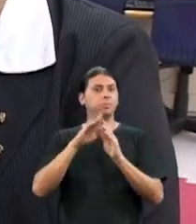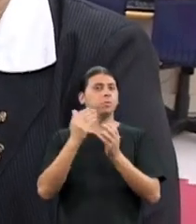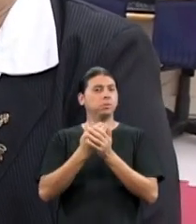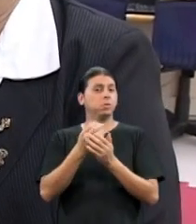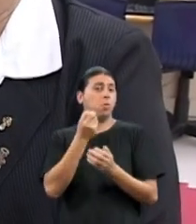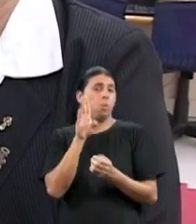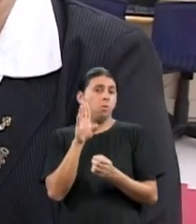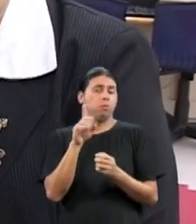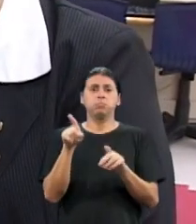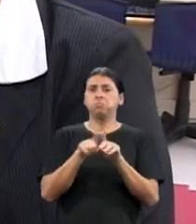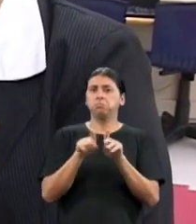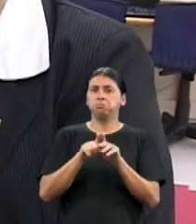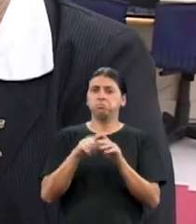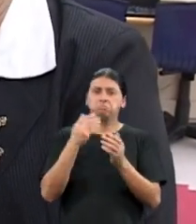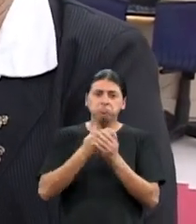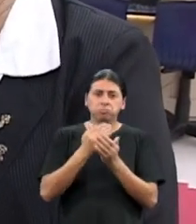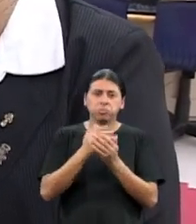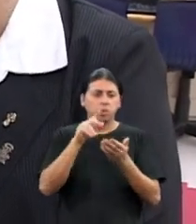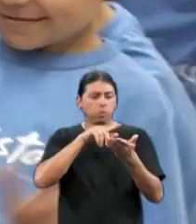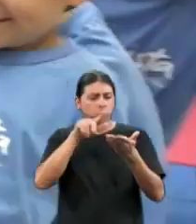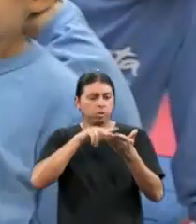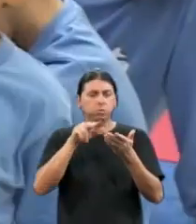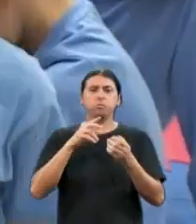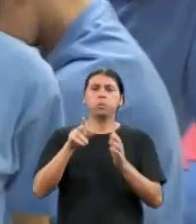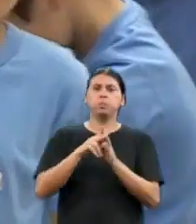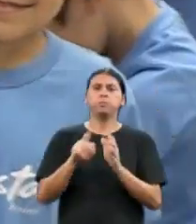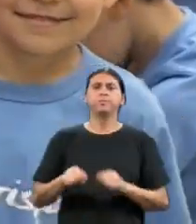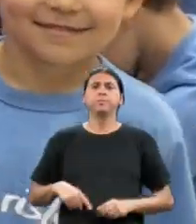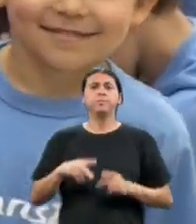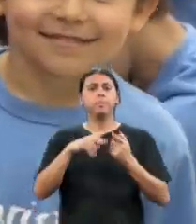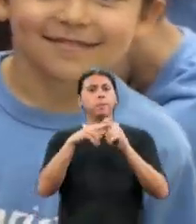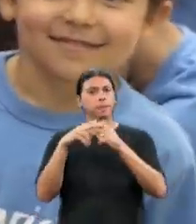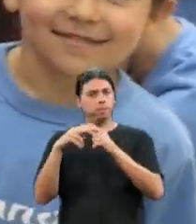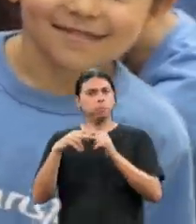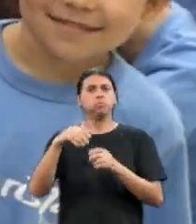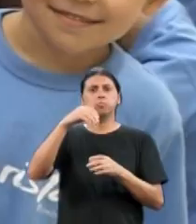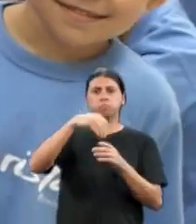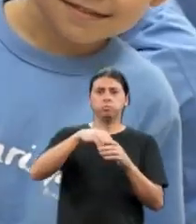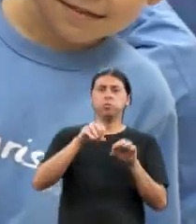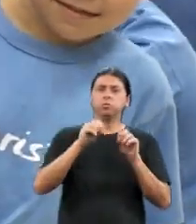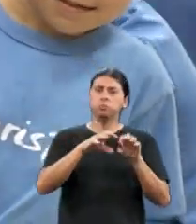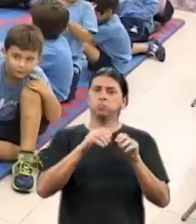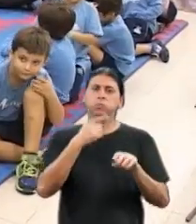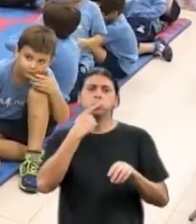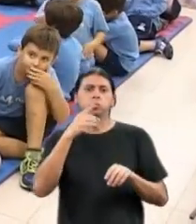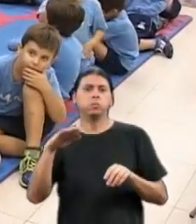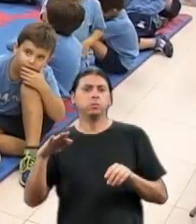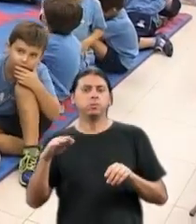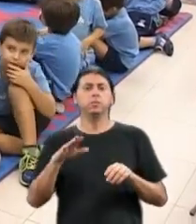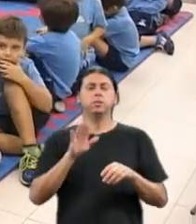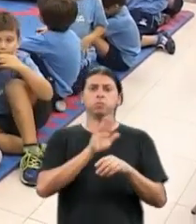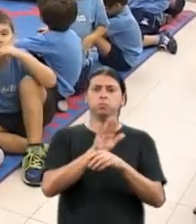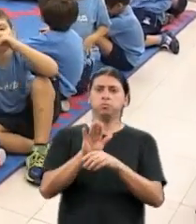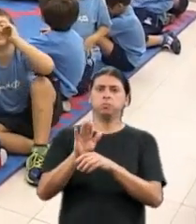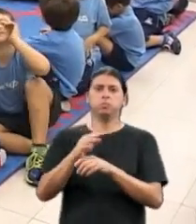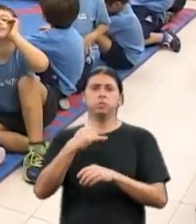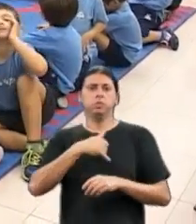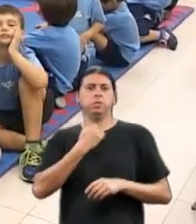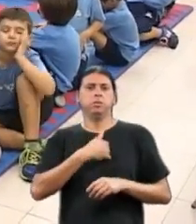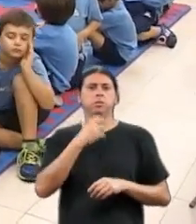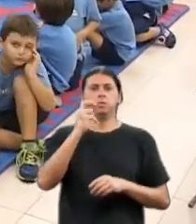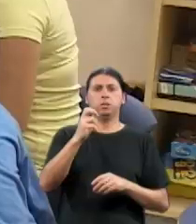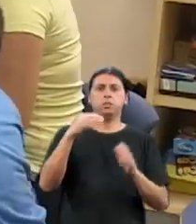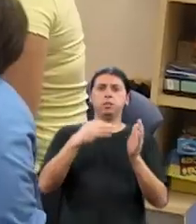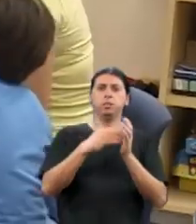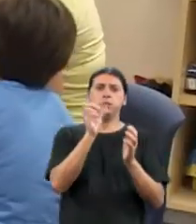ou aprendendo ou lendo propriamente. A ferramenta é introduzida no ensino infantil para as crianças de 5 e 6